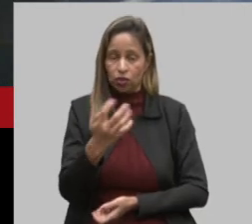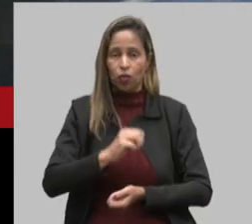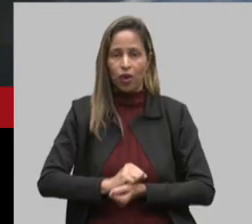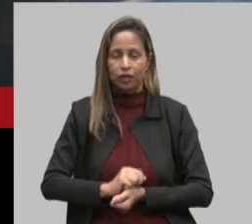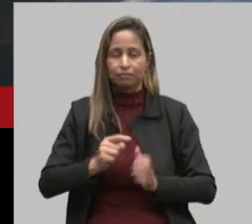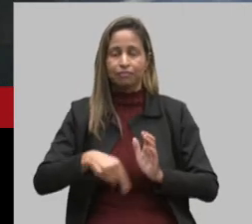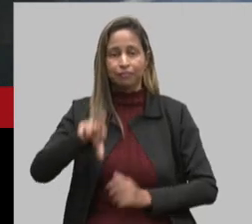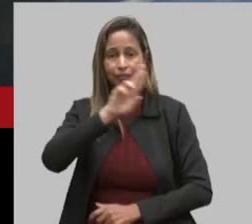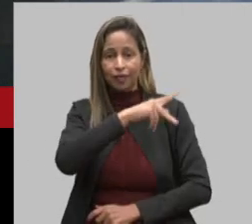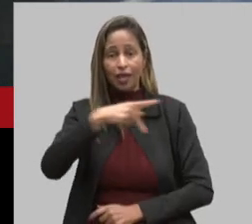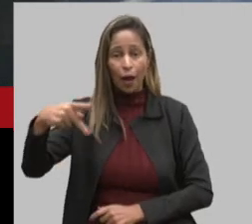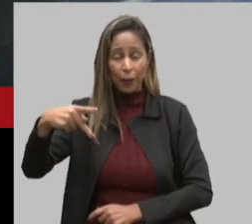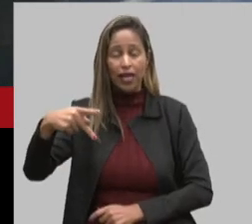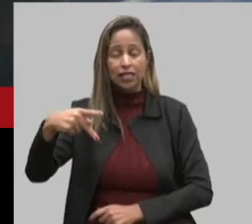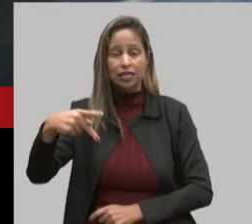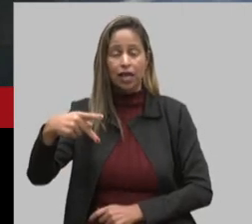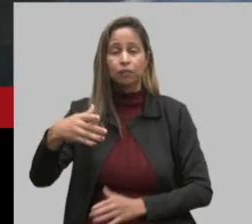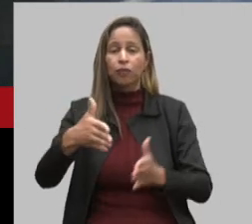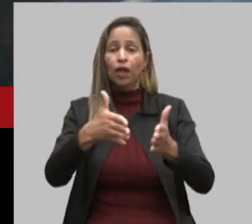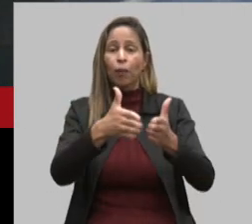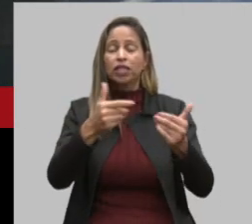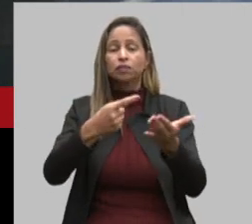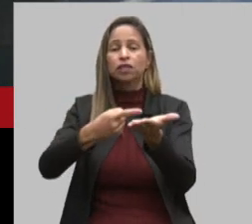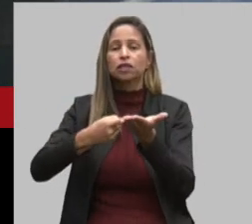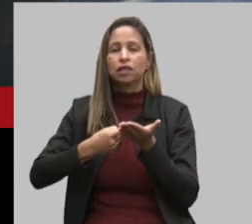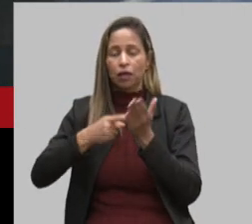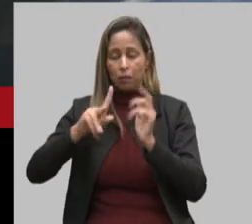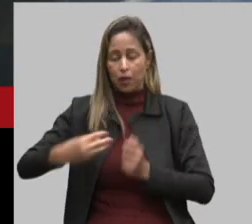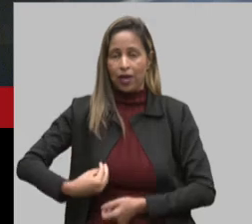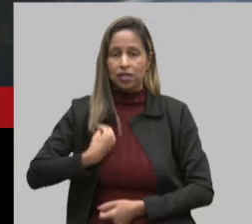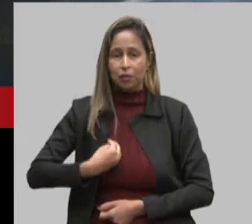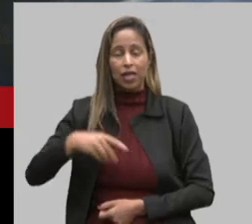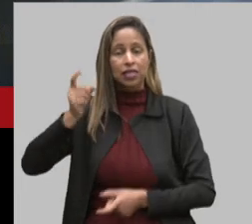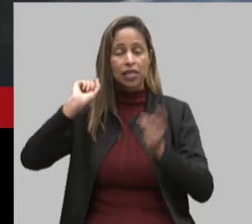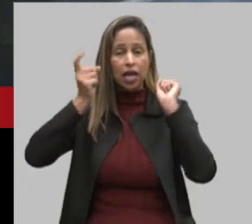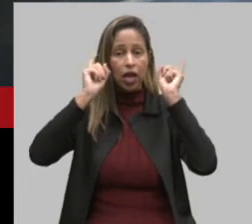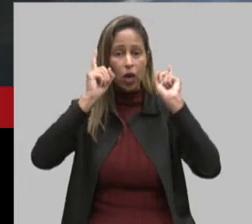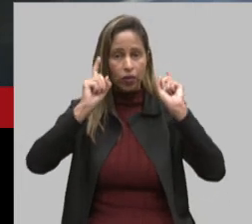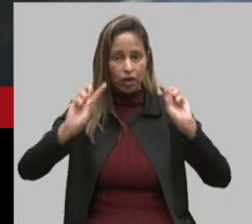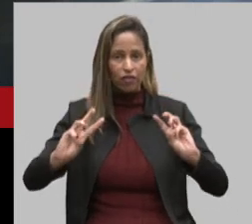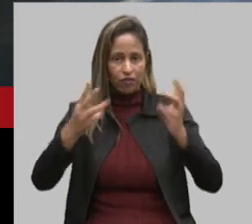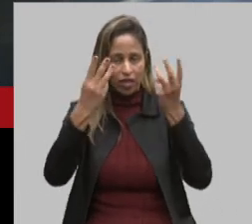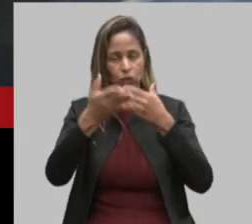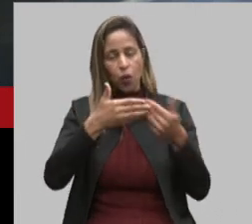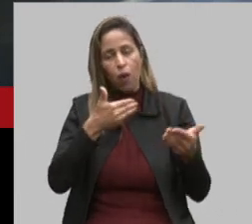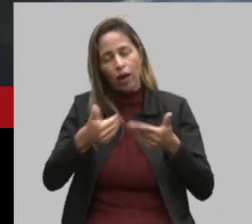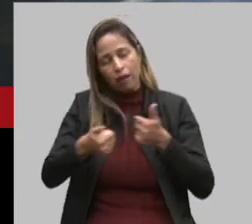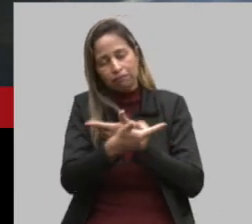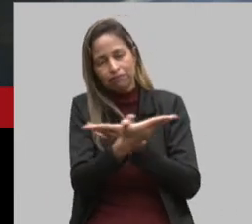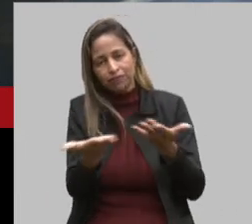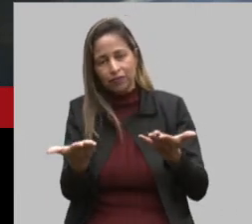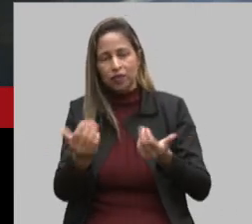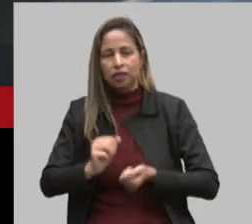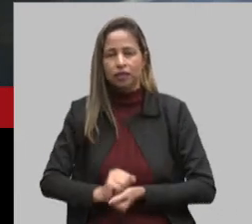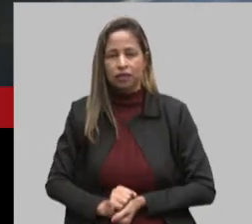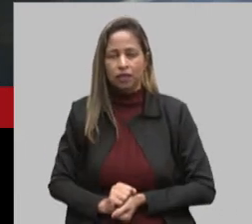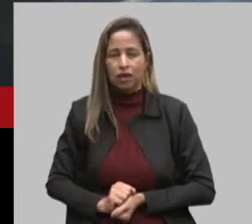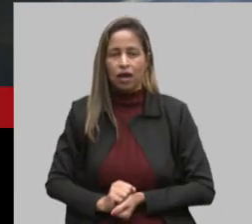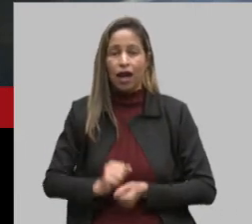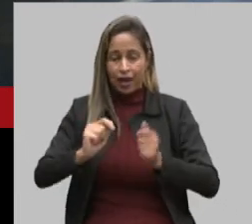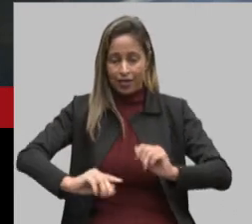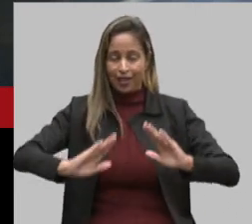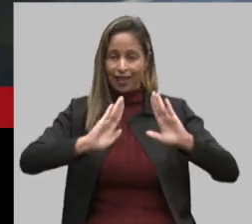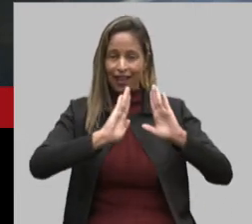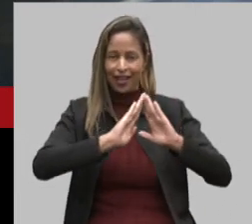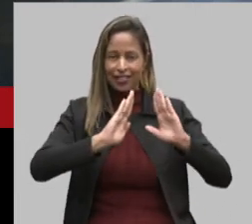presidência recomenda aos convidados e participantes de reuniões e eventos de qualquer natureza promovidos por essa casa